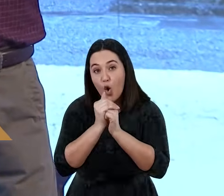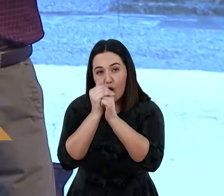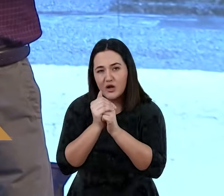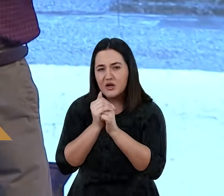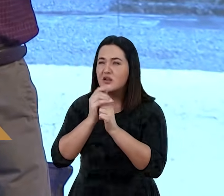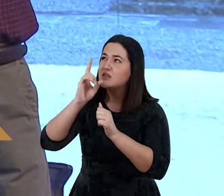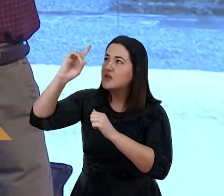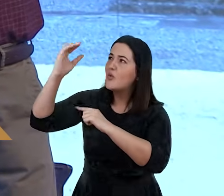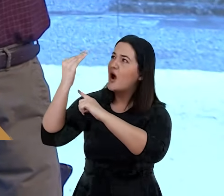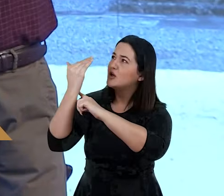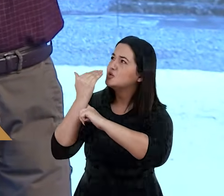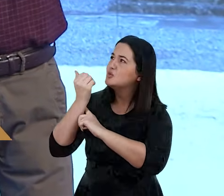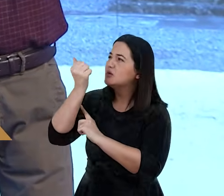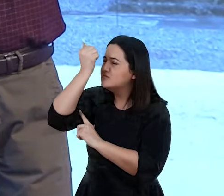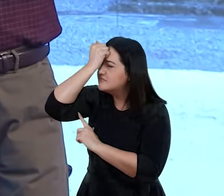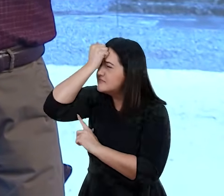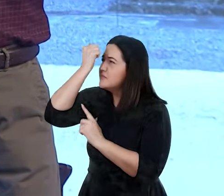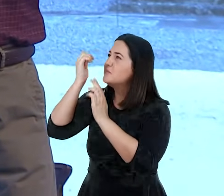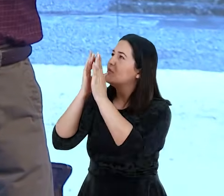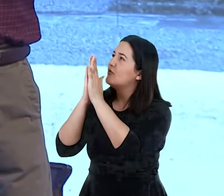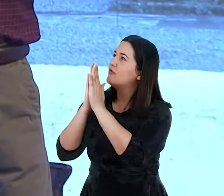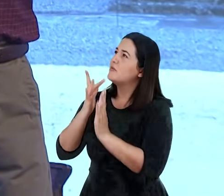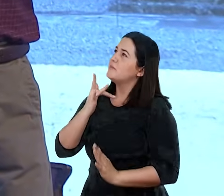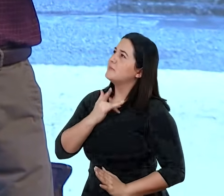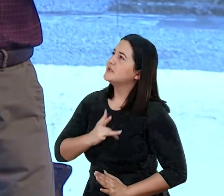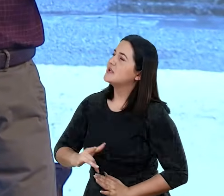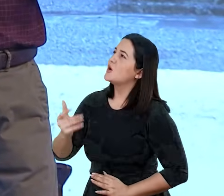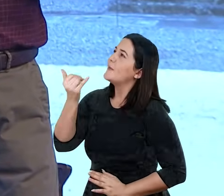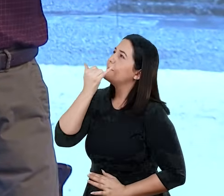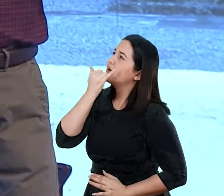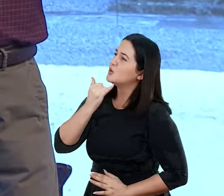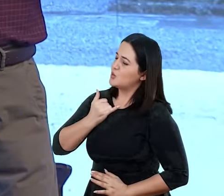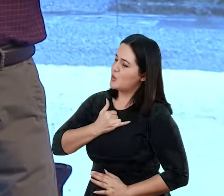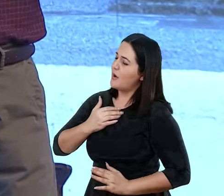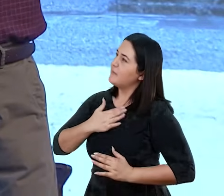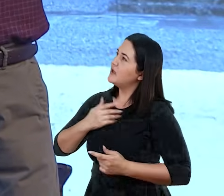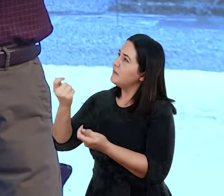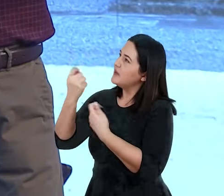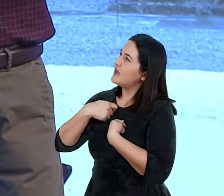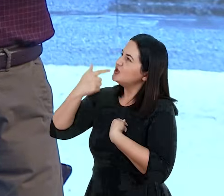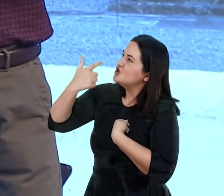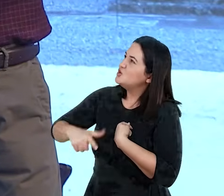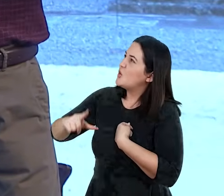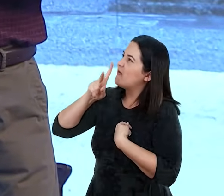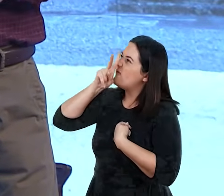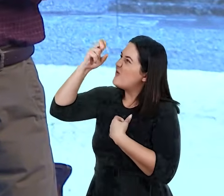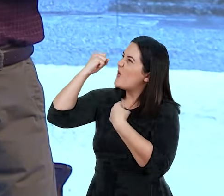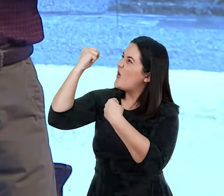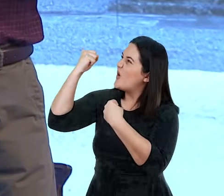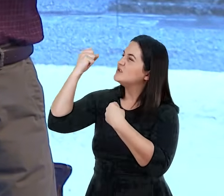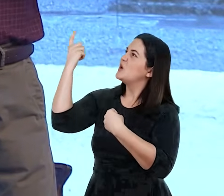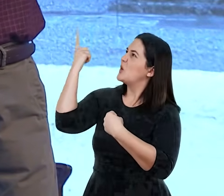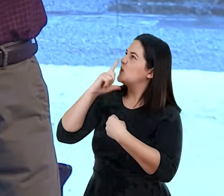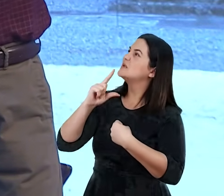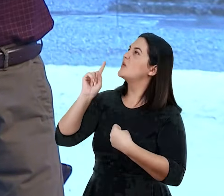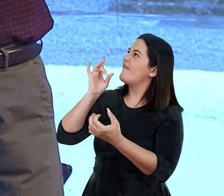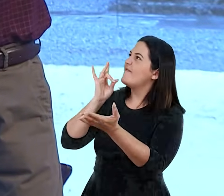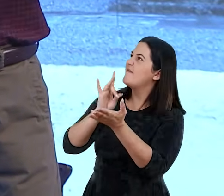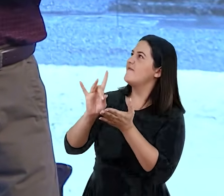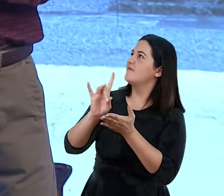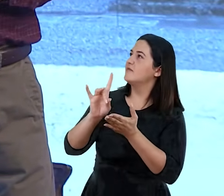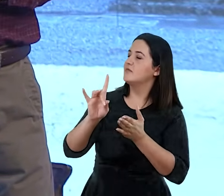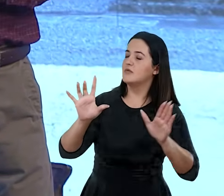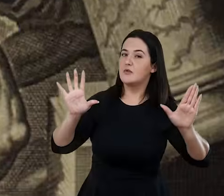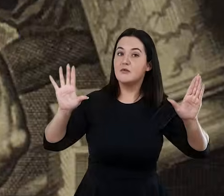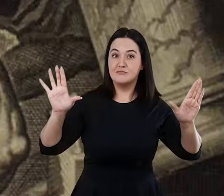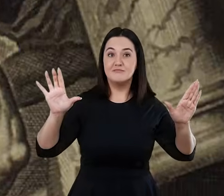Deus que se manifeste mais uma vez em misericórdia, perdoando-o e dando-lhe a força novamente para que ele pudesse vingar o